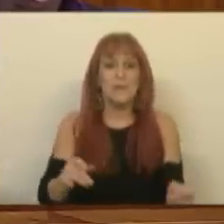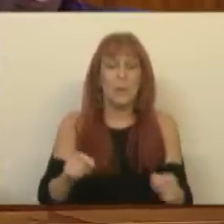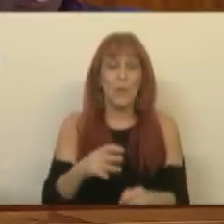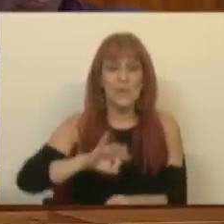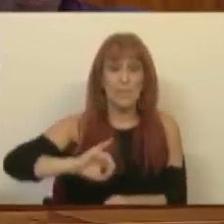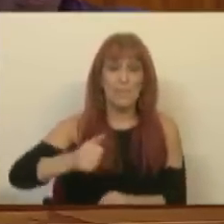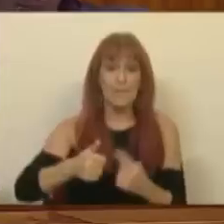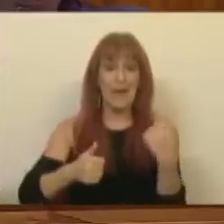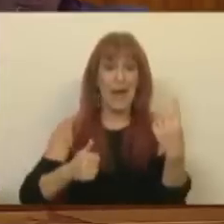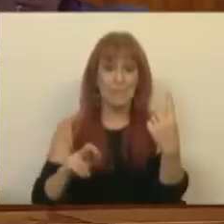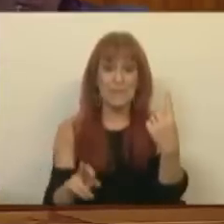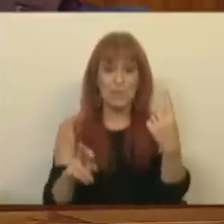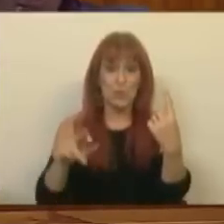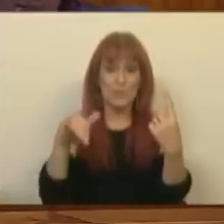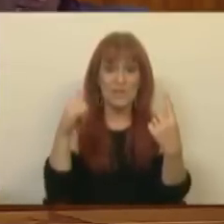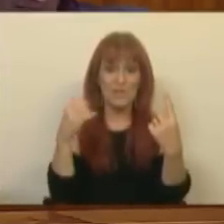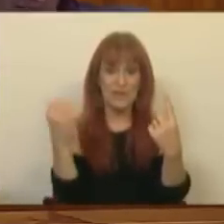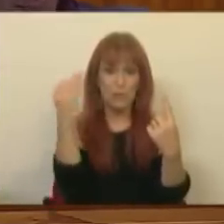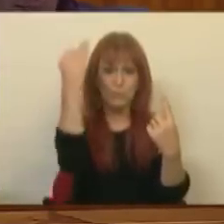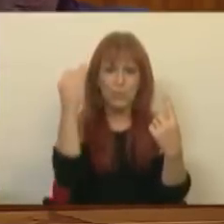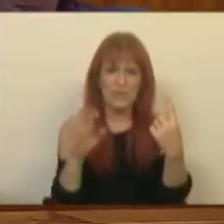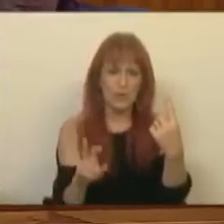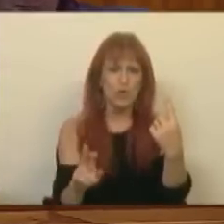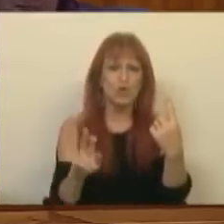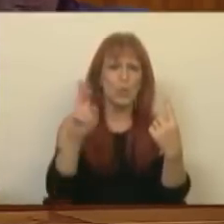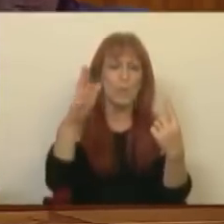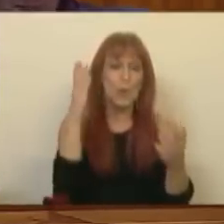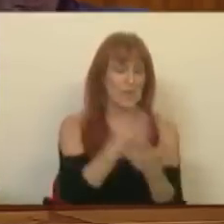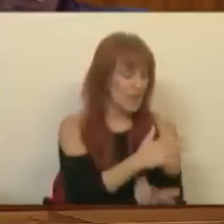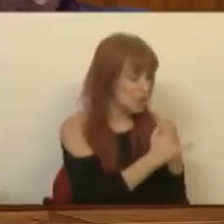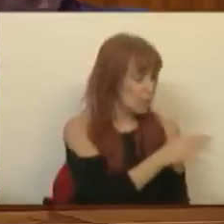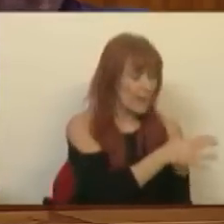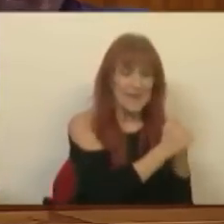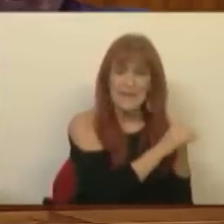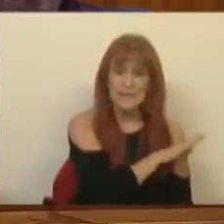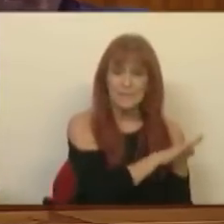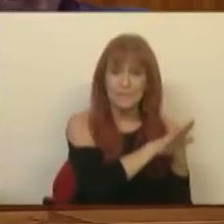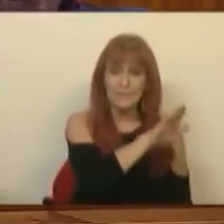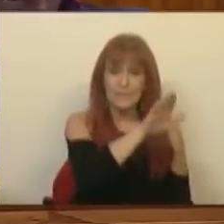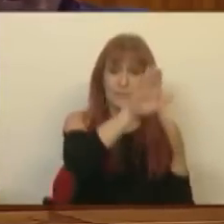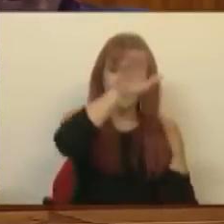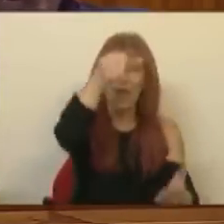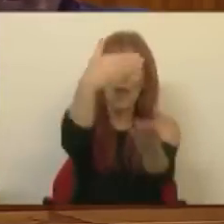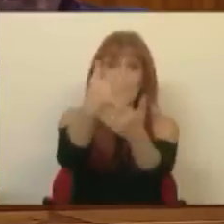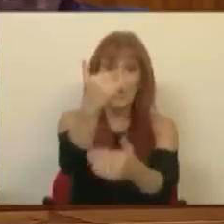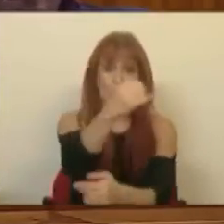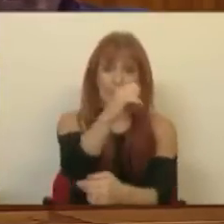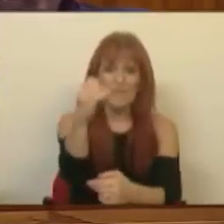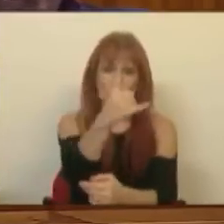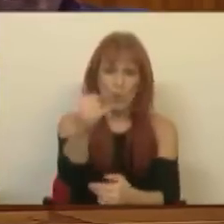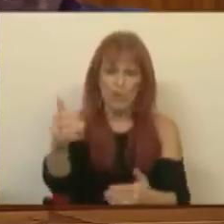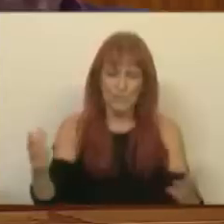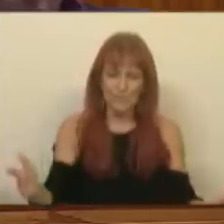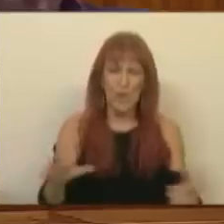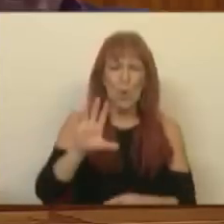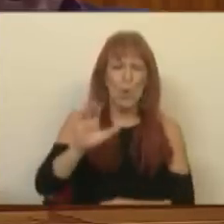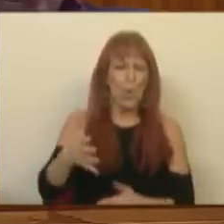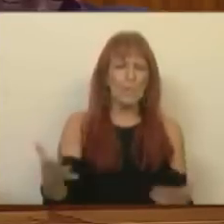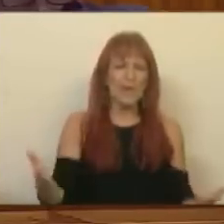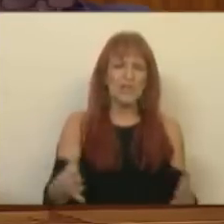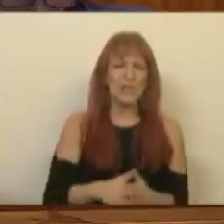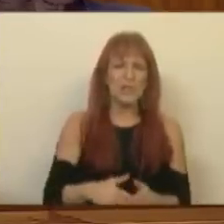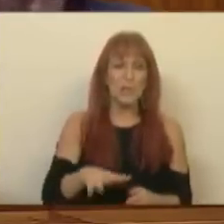per capita subiu 20% desde 2015 até 2022 Portanto o país